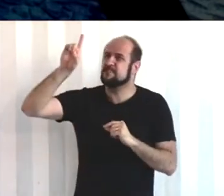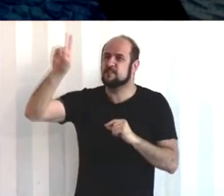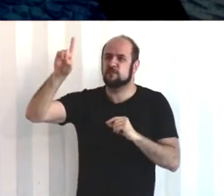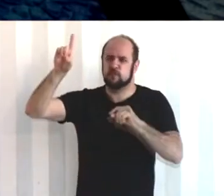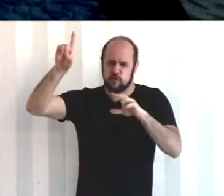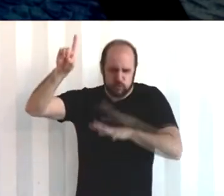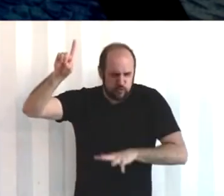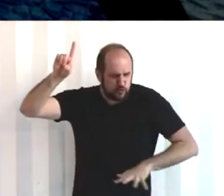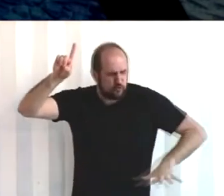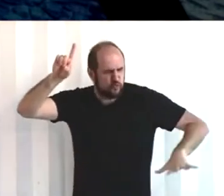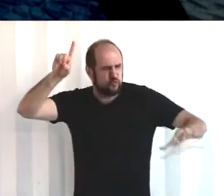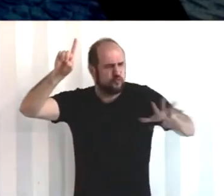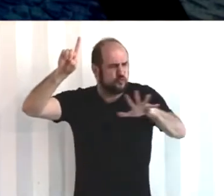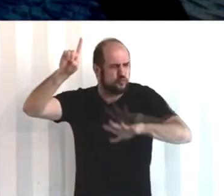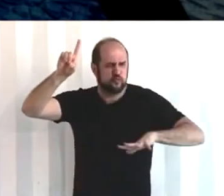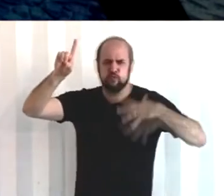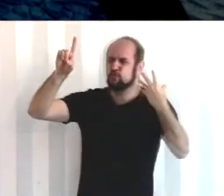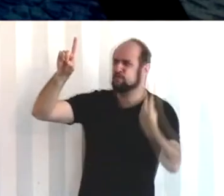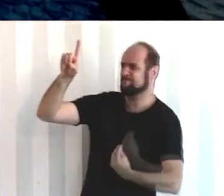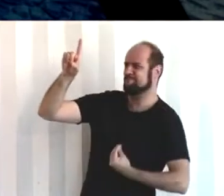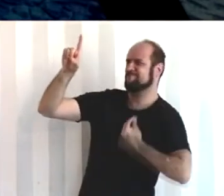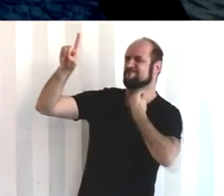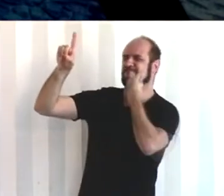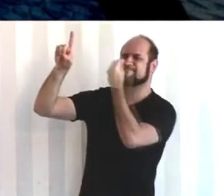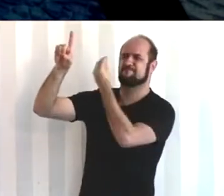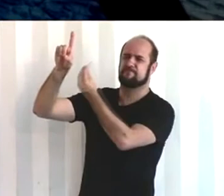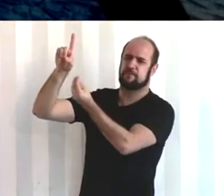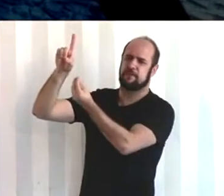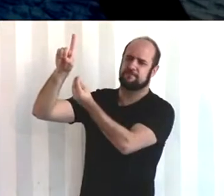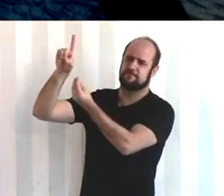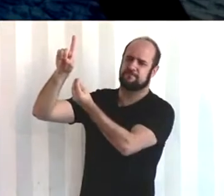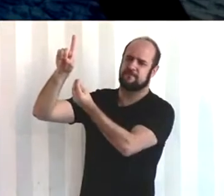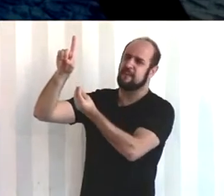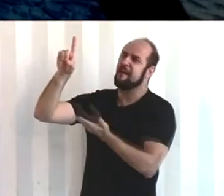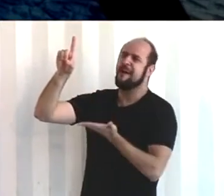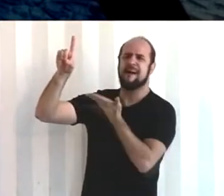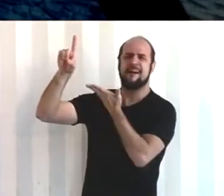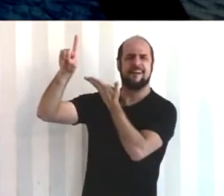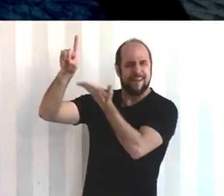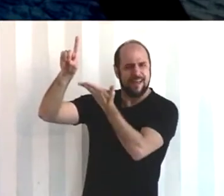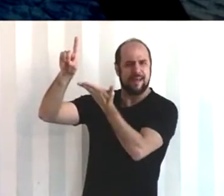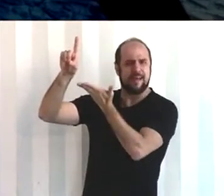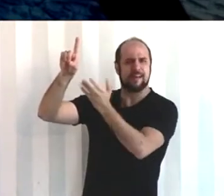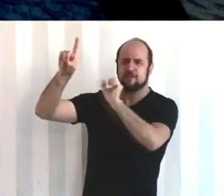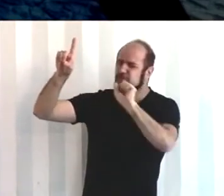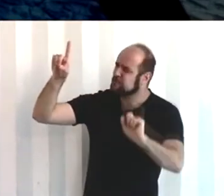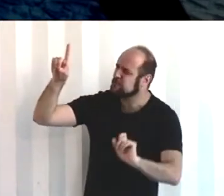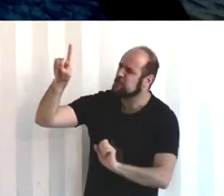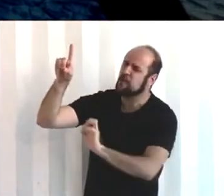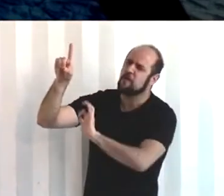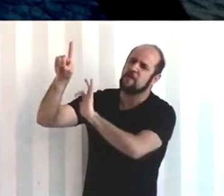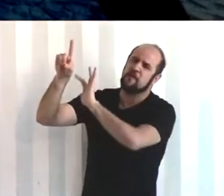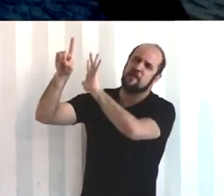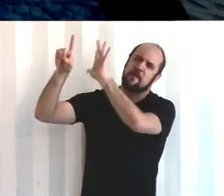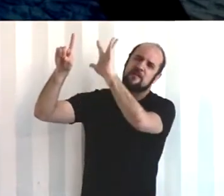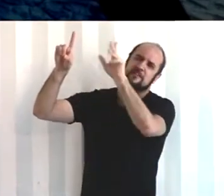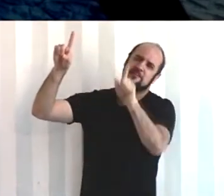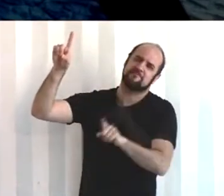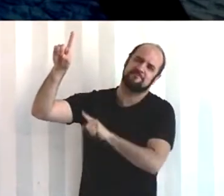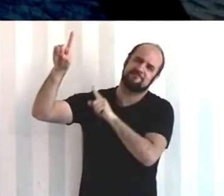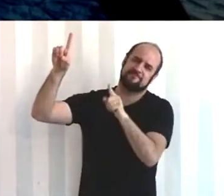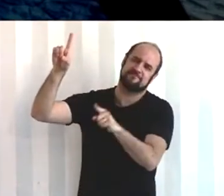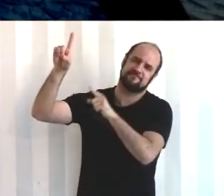ele, são todas as coisas. A ele, pois, a glória